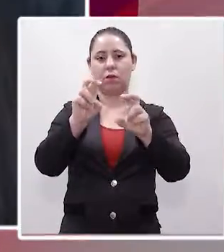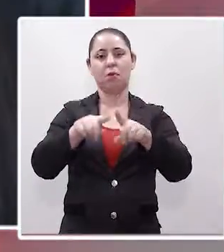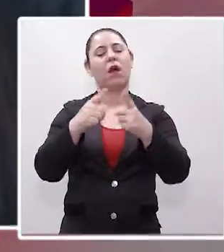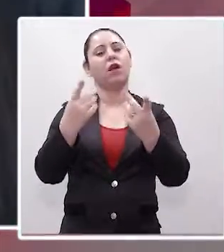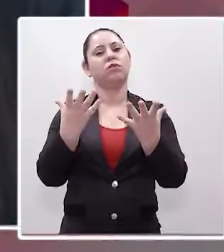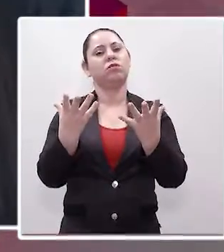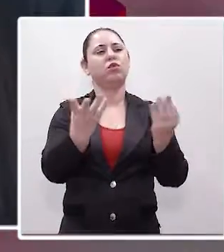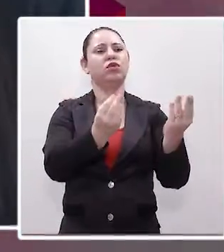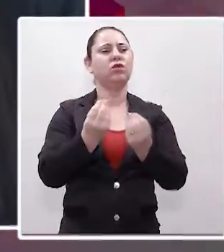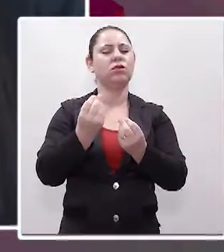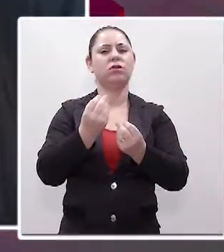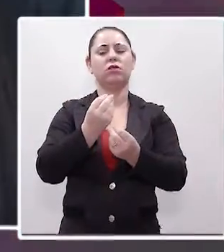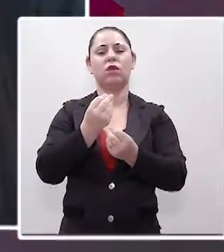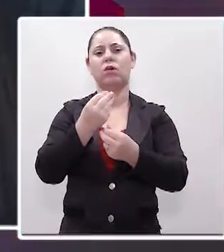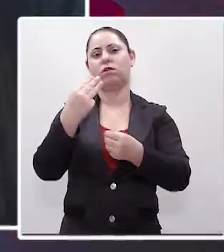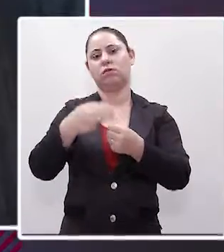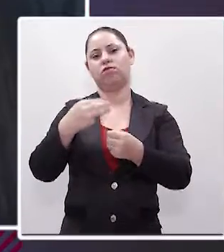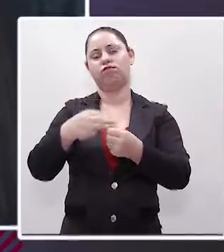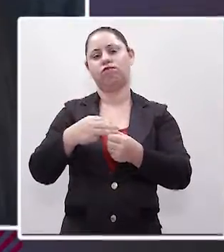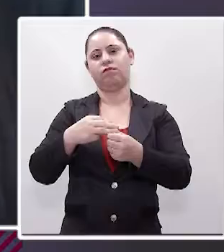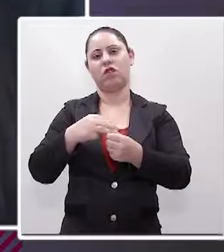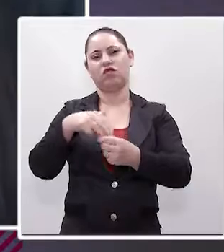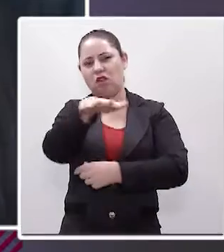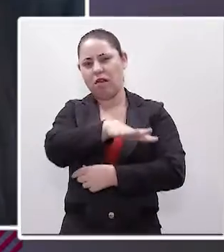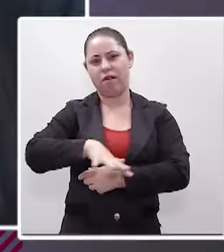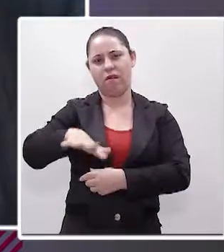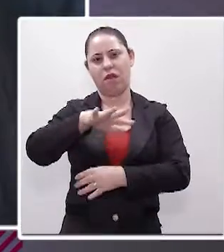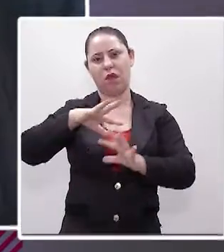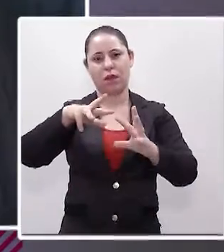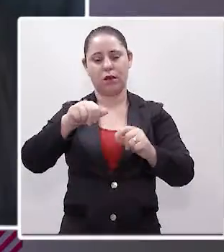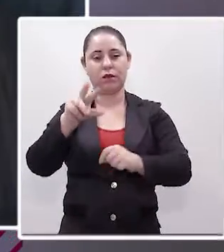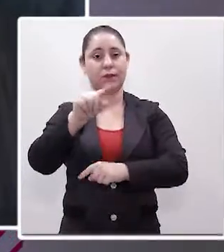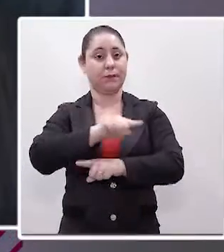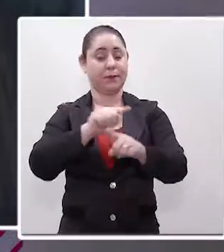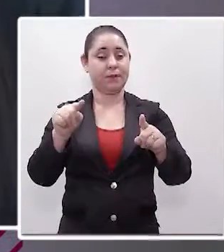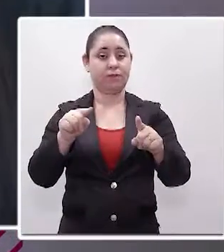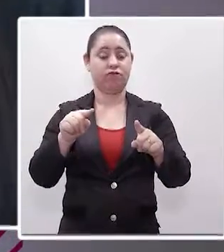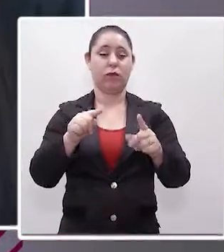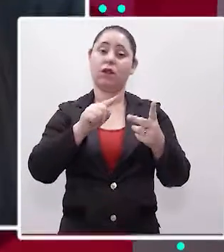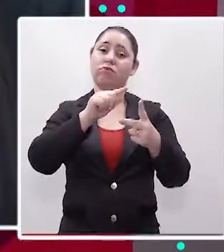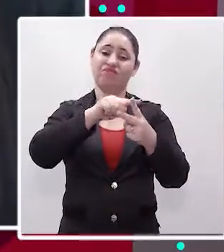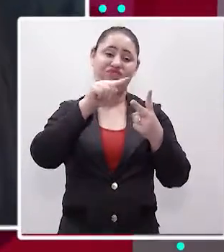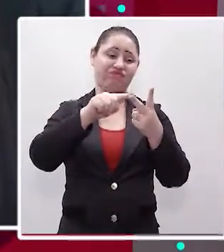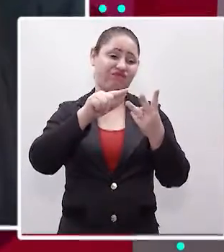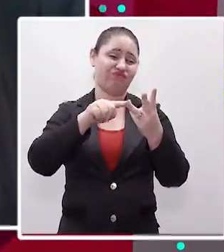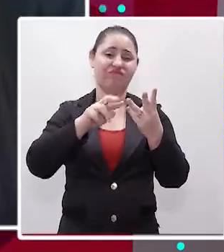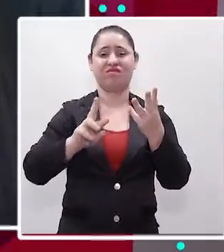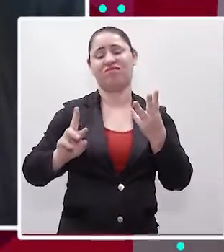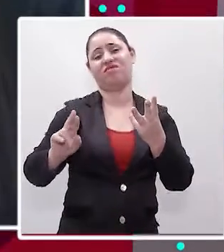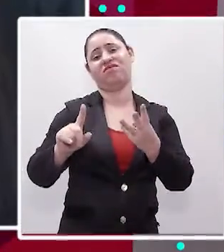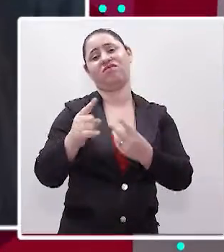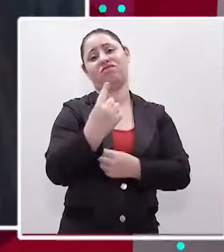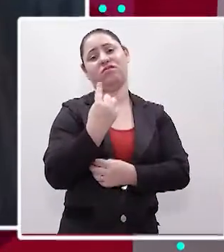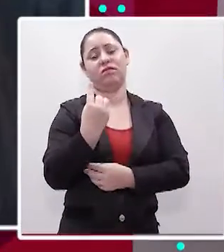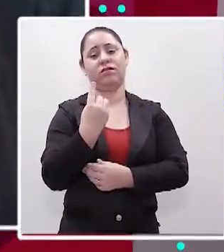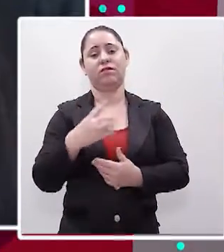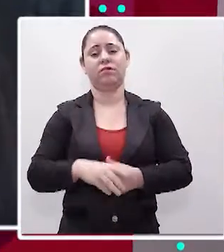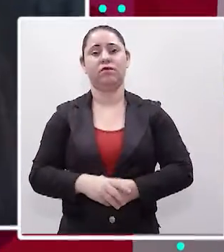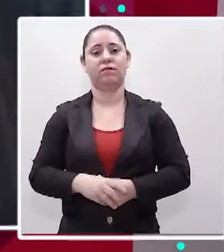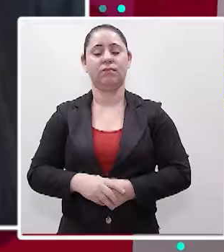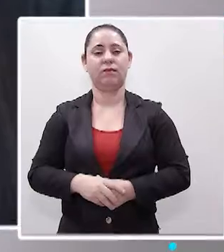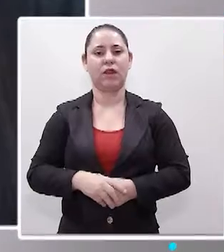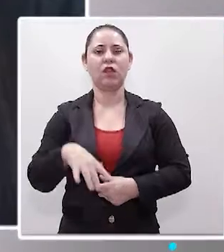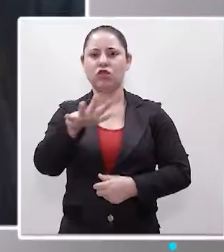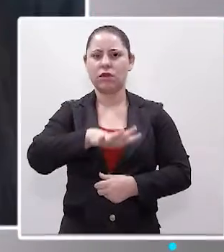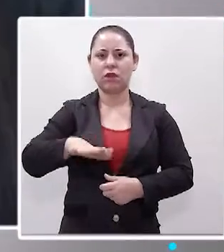Mas eu acho que vai muito também de cada poder, né, de cada município, não dá para generalizar também, que cada caso é um caso, né, professor? Mas de maneira